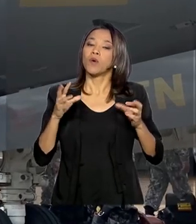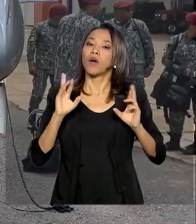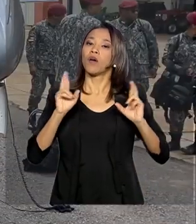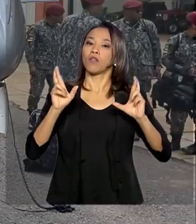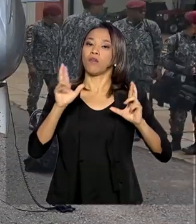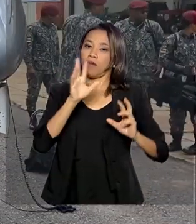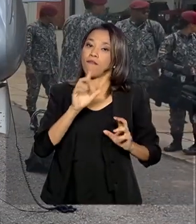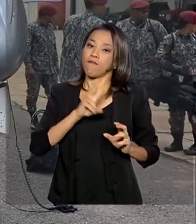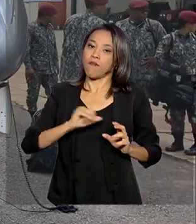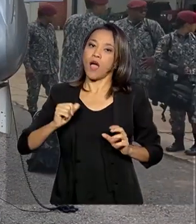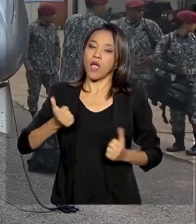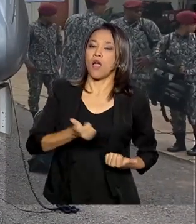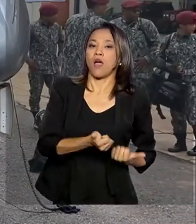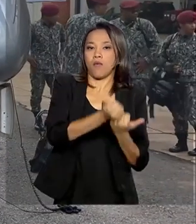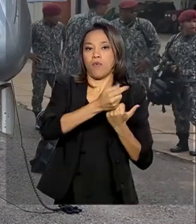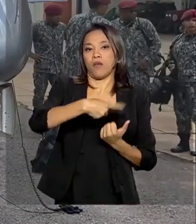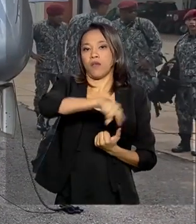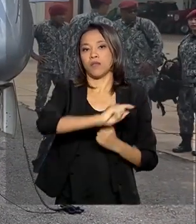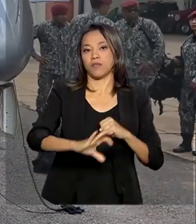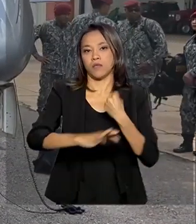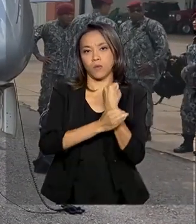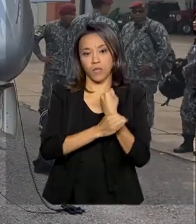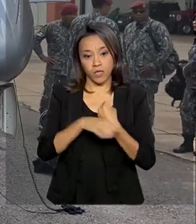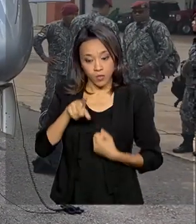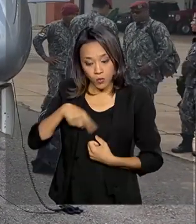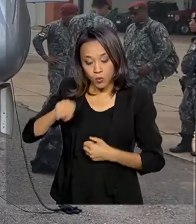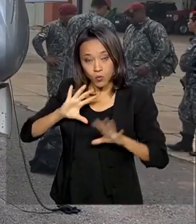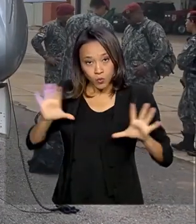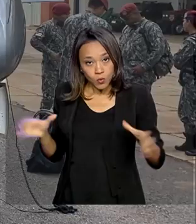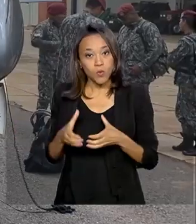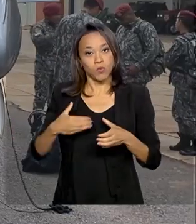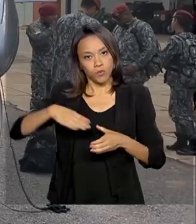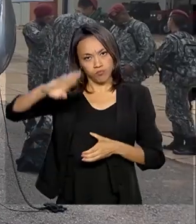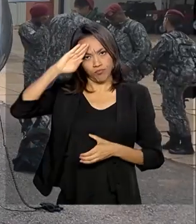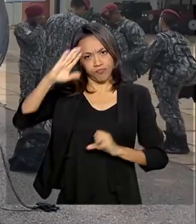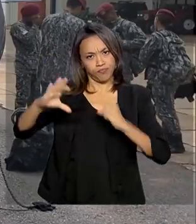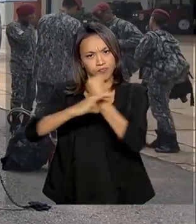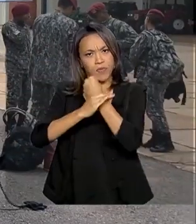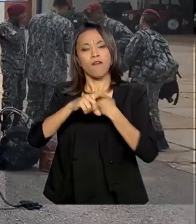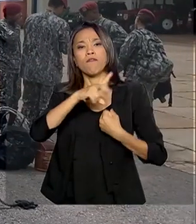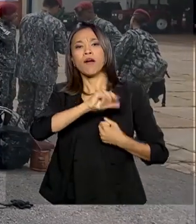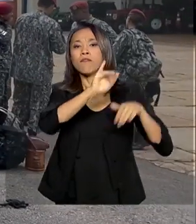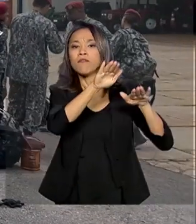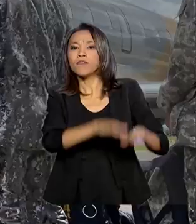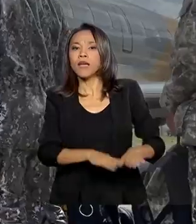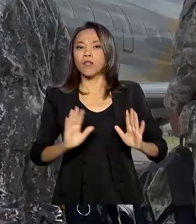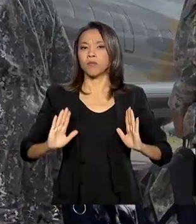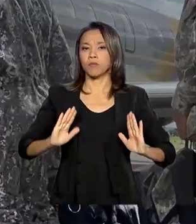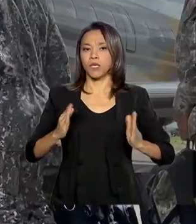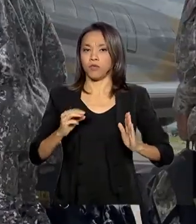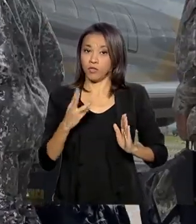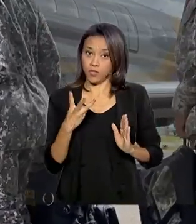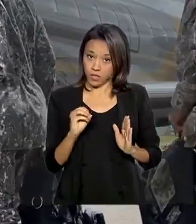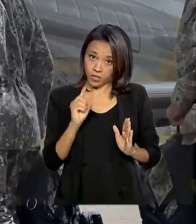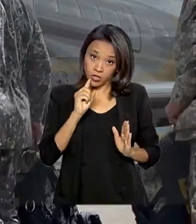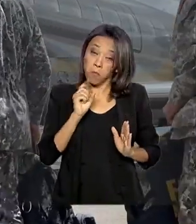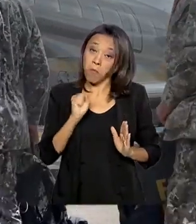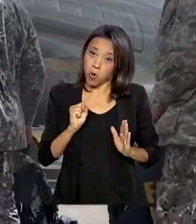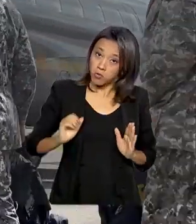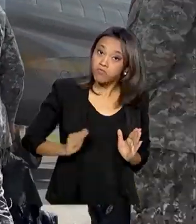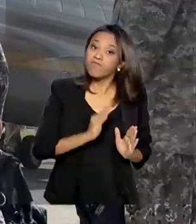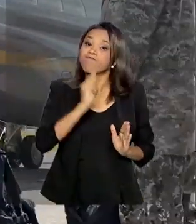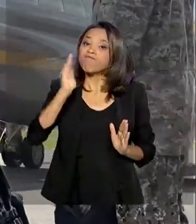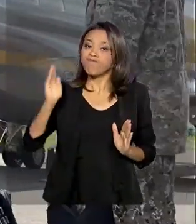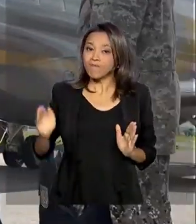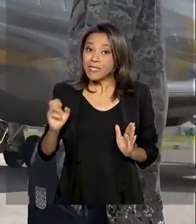ajudar na segurança da população. Os integrantes da Força Nacional vão atuar no Ceará por 30 dias, mas a data pode ser prorrogada